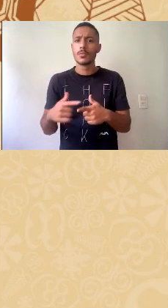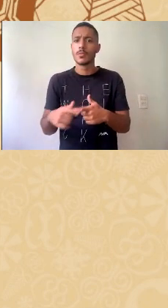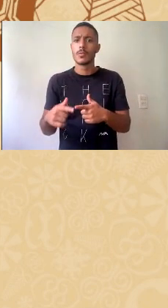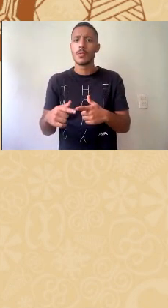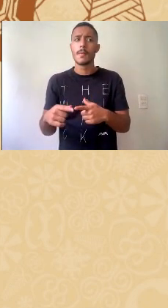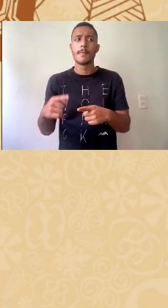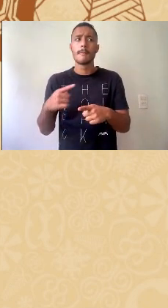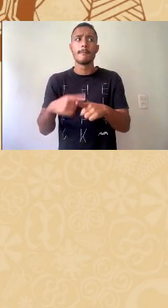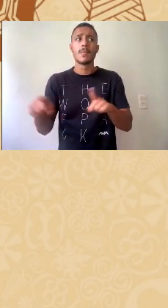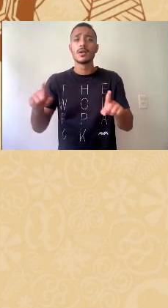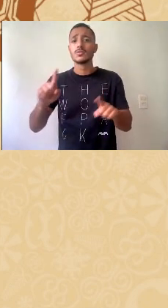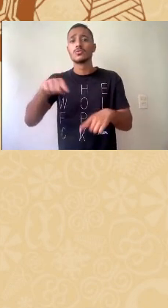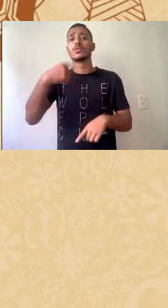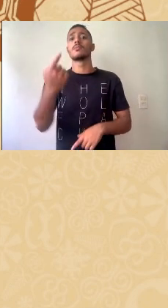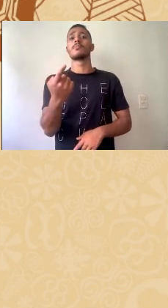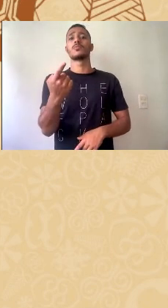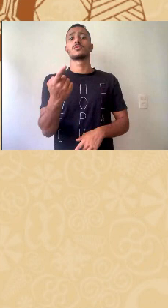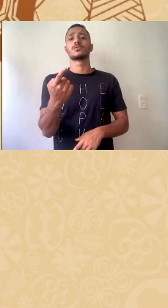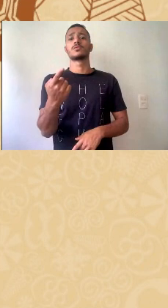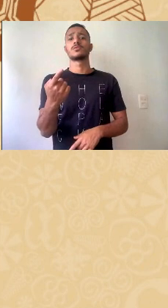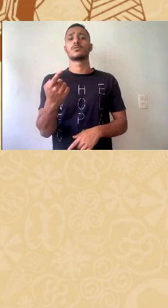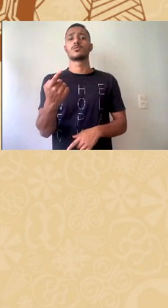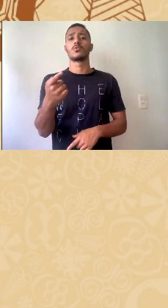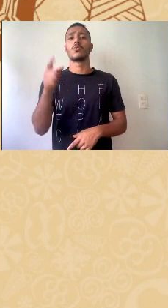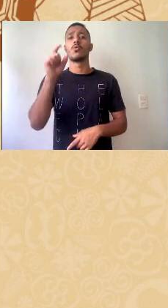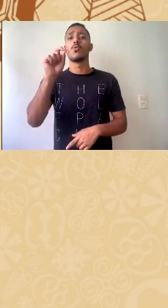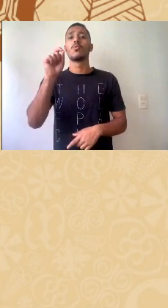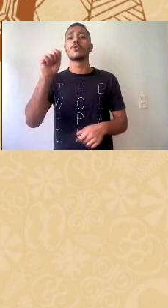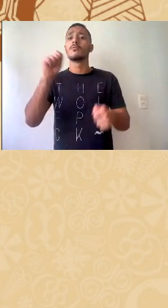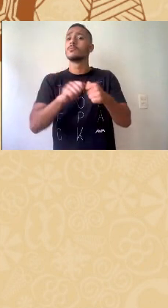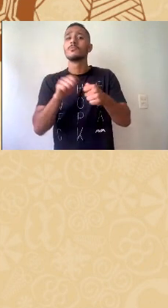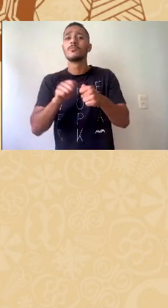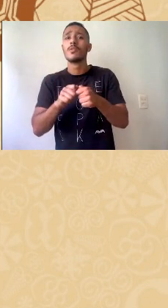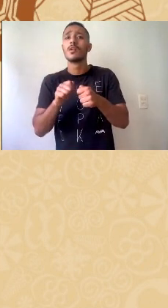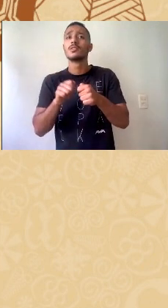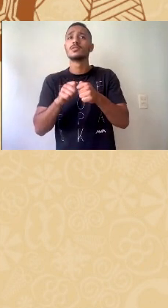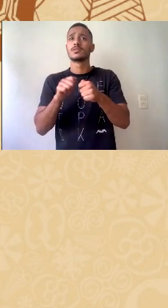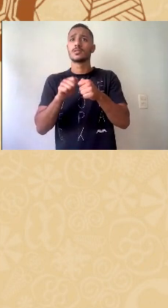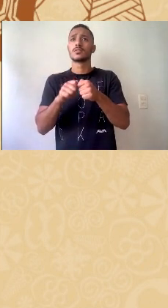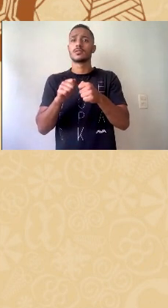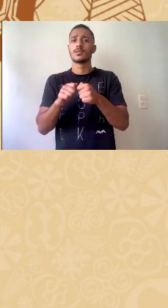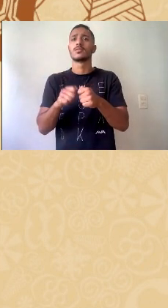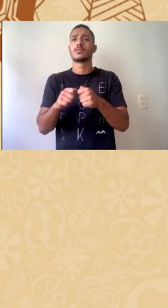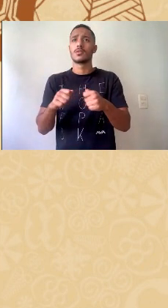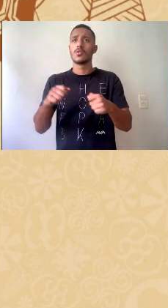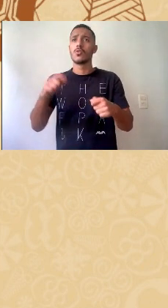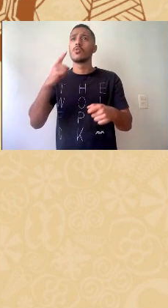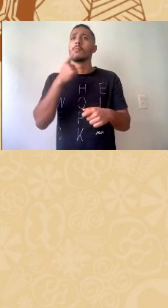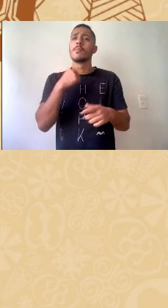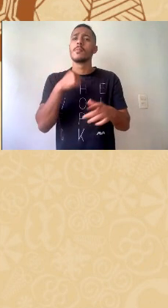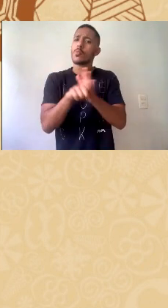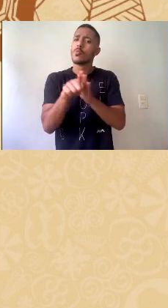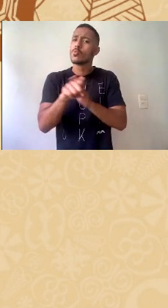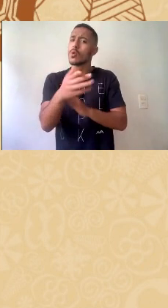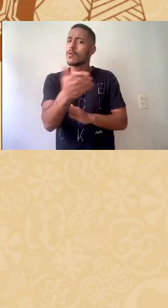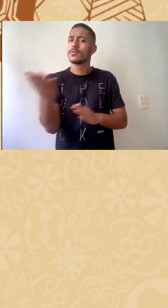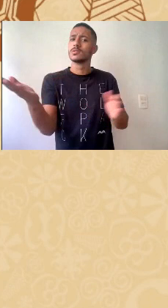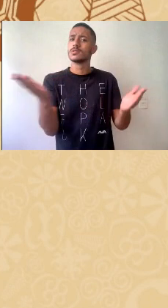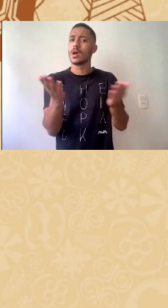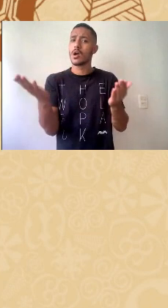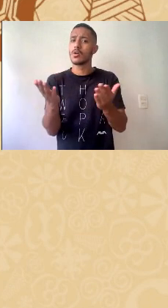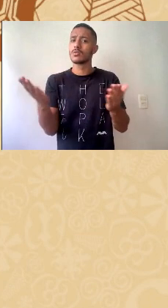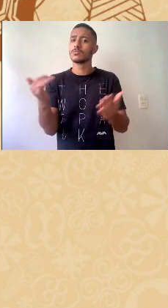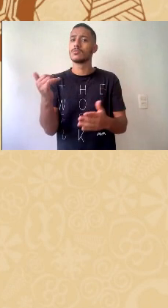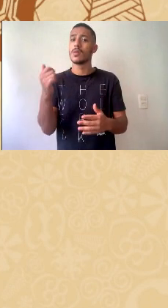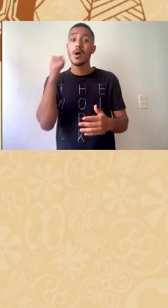Mas e o pós? O que é que nós vamos fazer com isso? E é por isso que eu pergunto. E agora? Desculpa,